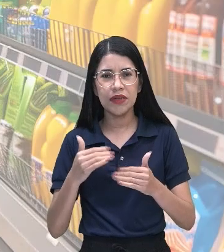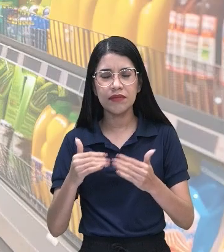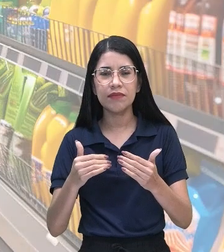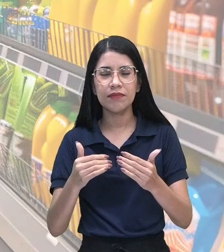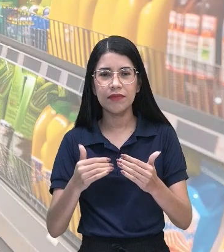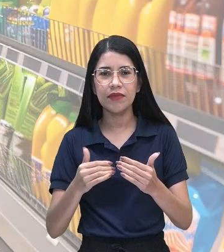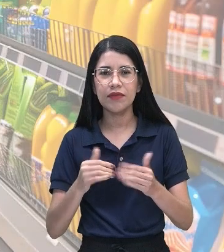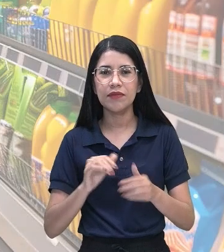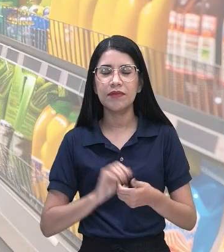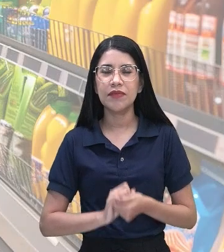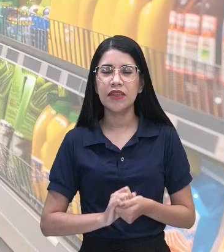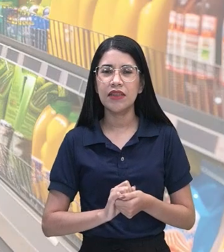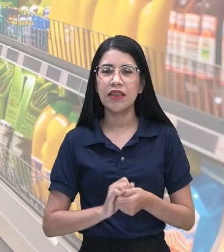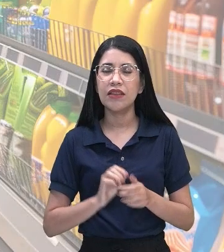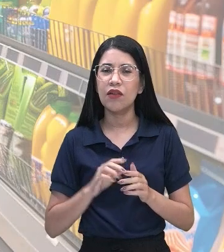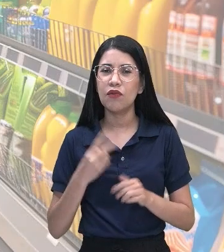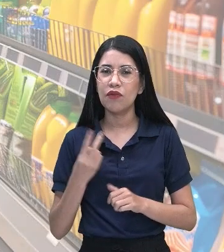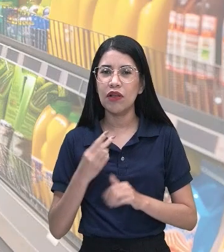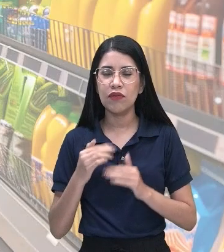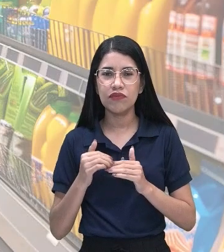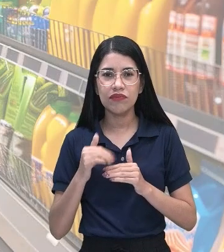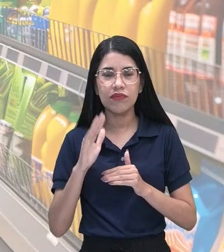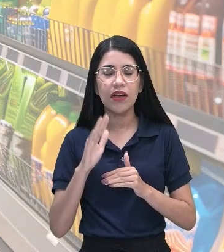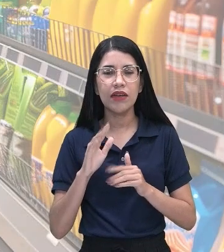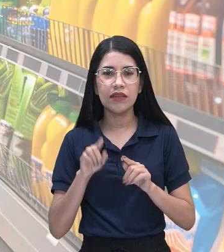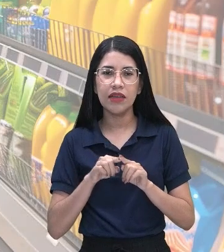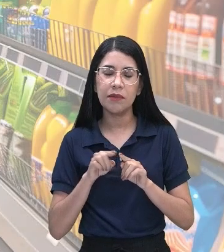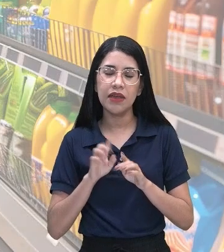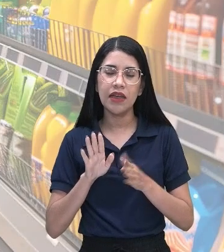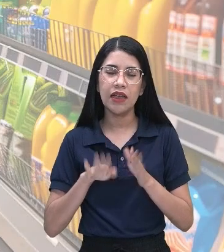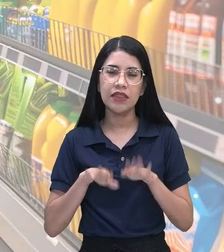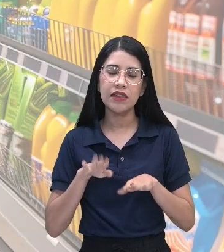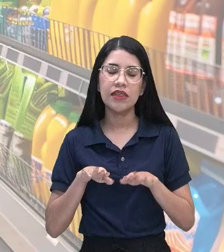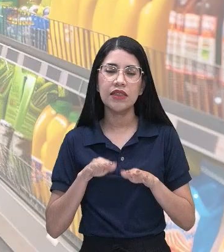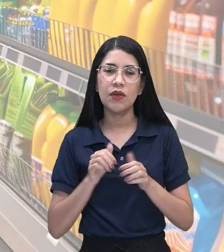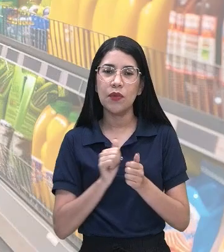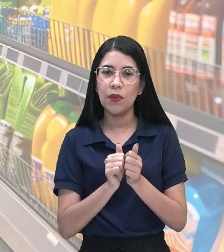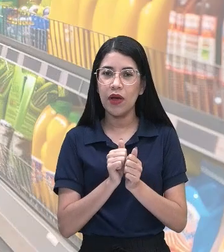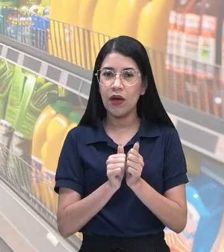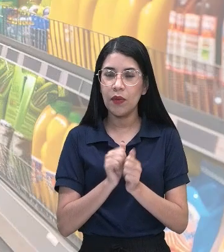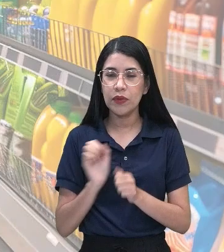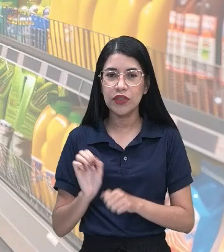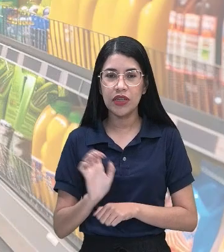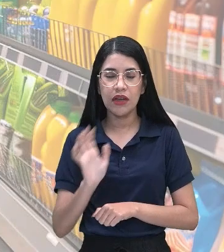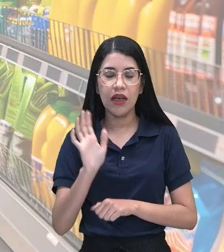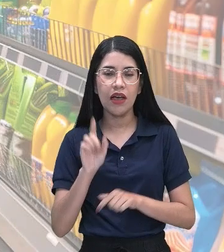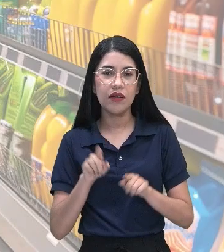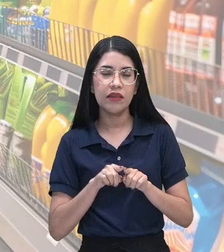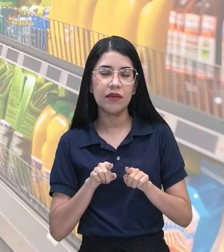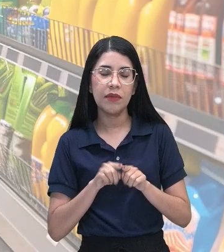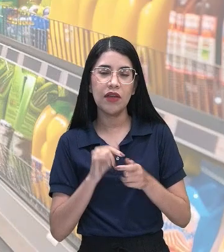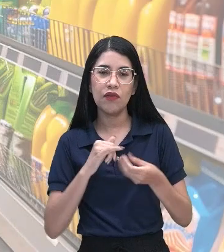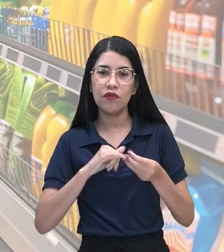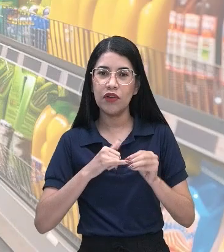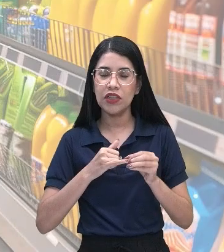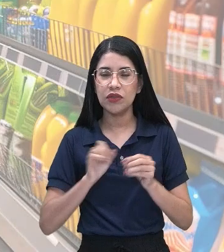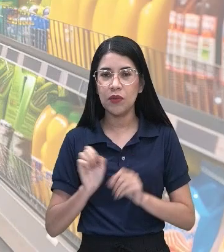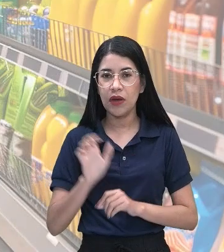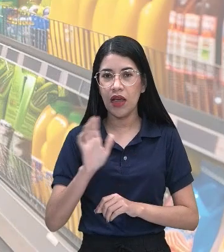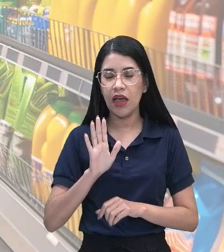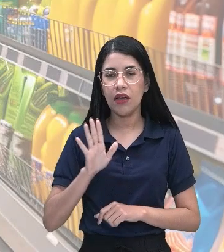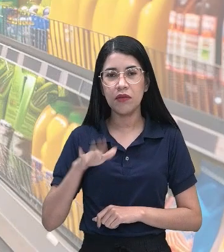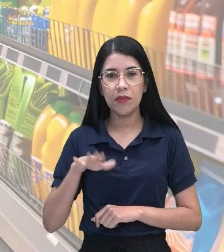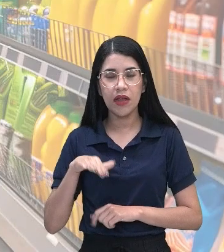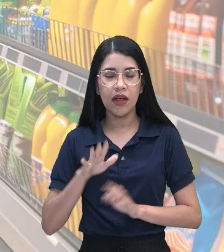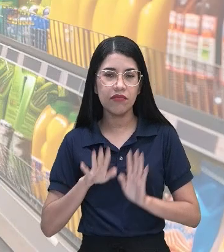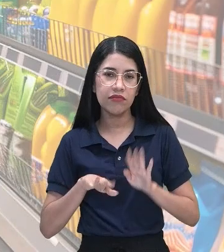tempo, né, o preço das mercadorias? Às vezes o arroz está mais caro, outra vez o feijão está mais caro ou mais barato. E